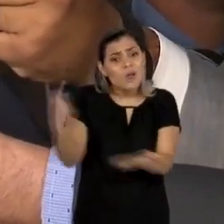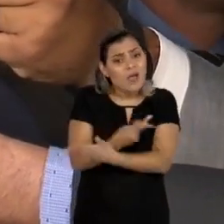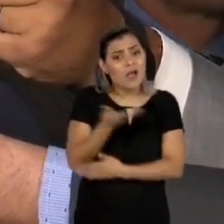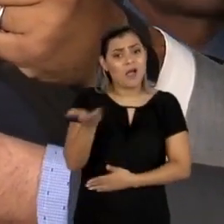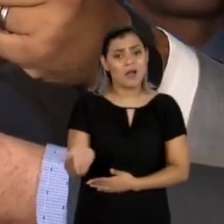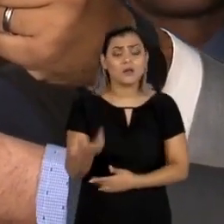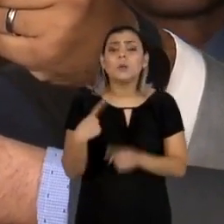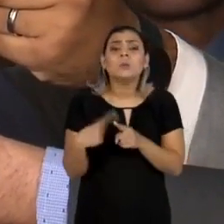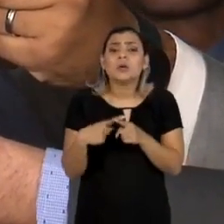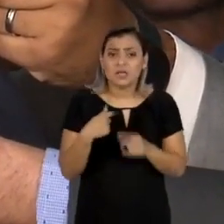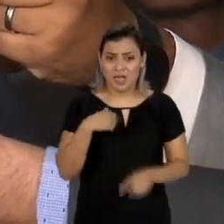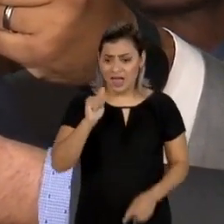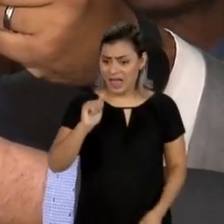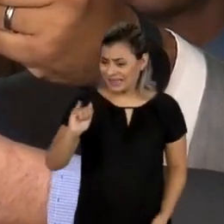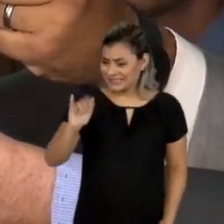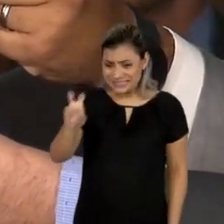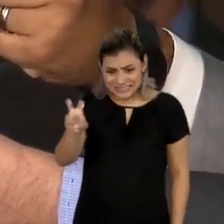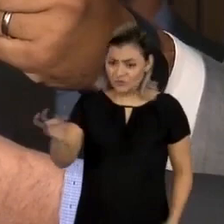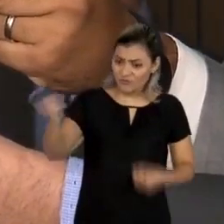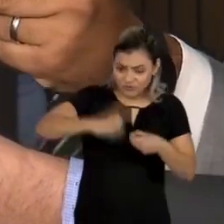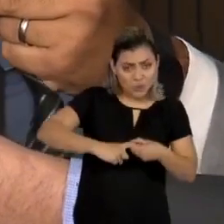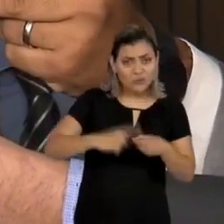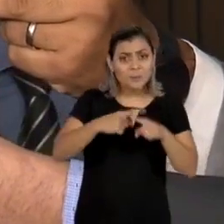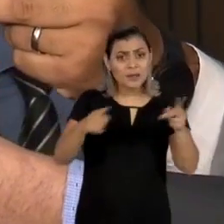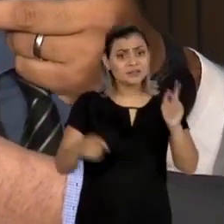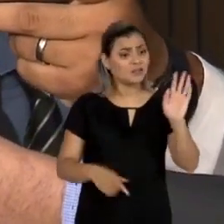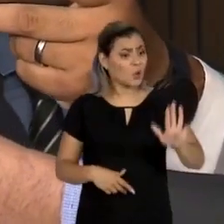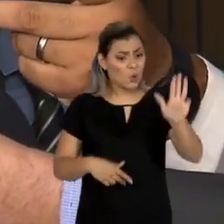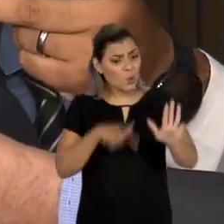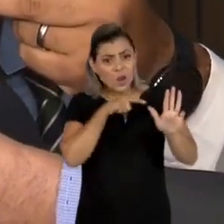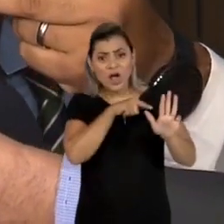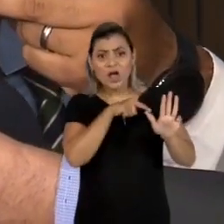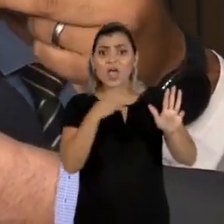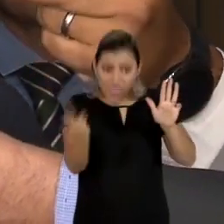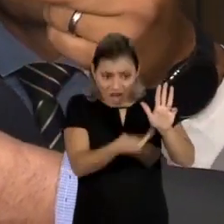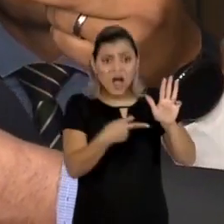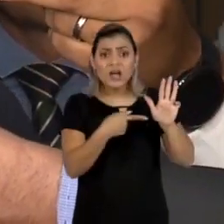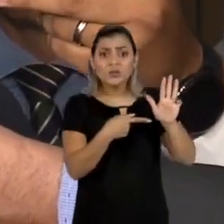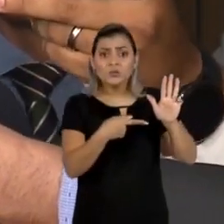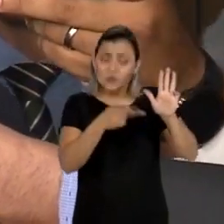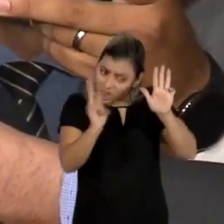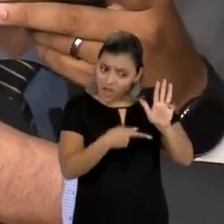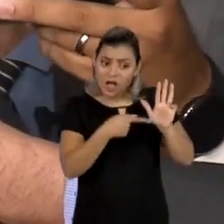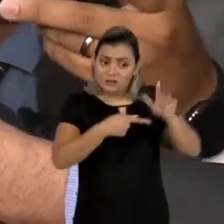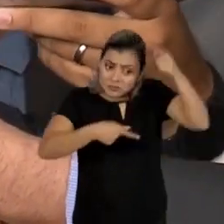vai propor o AI-5 se o ex-presidente Lula, que eu acho que está errado também, porque está muito